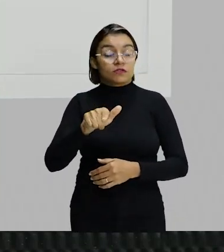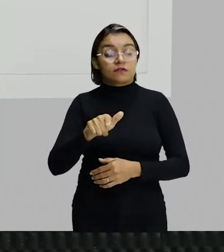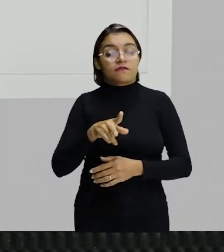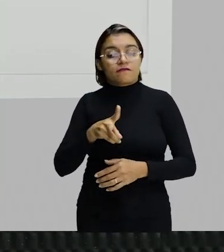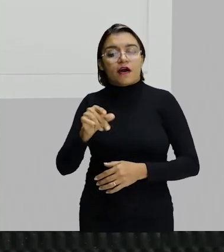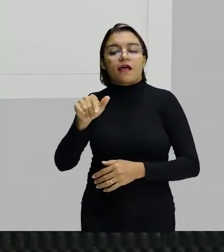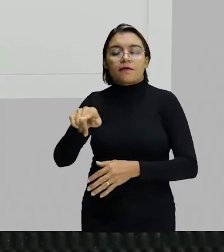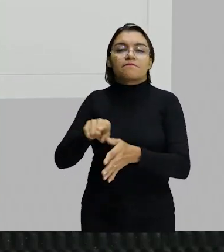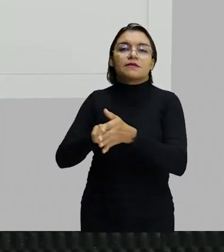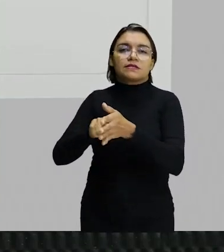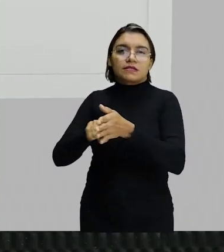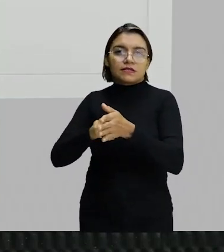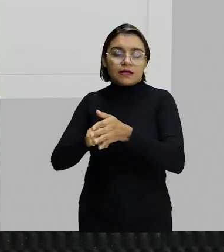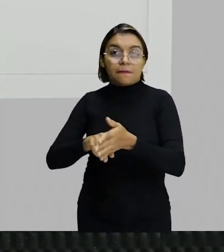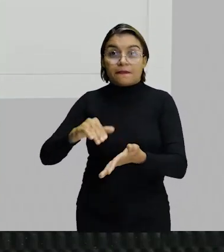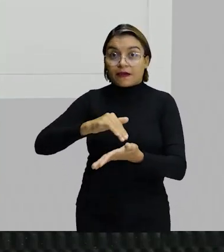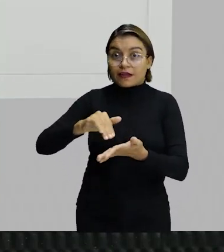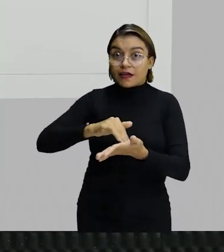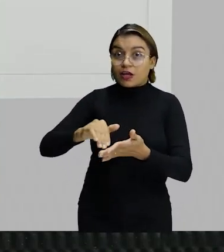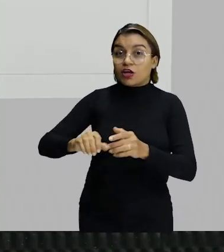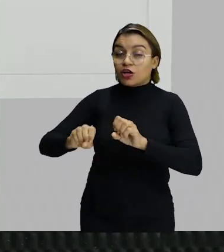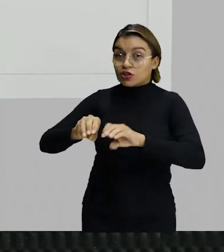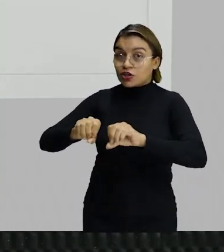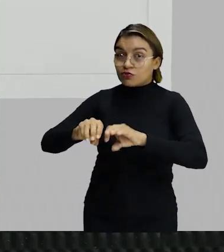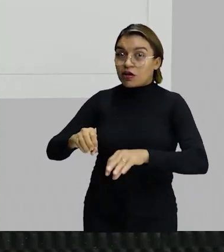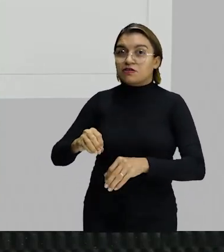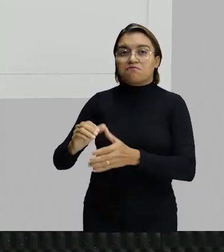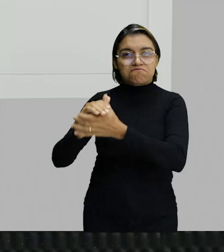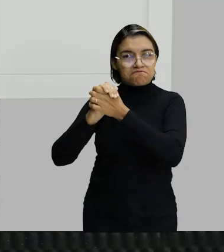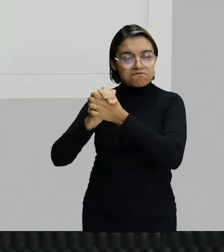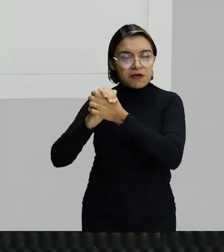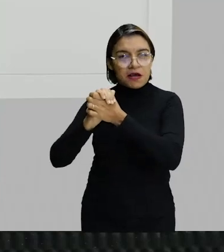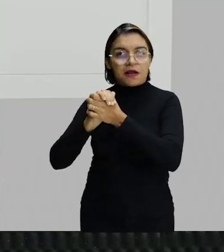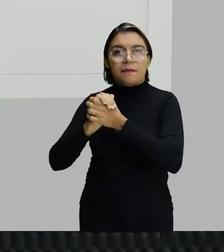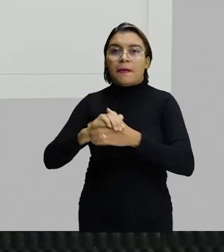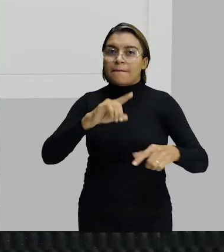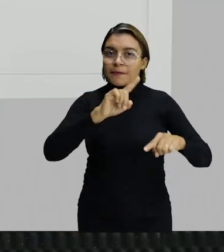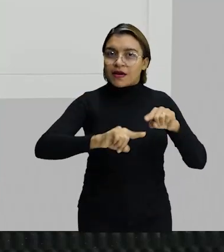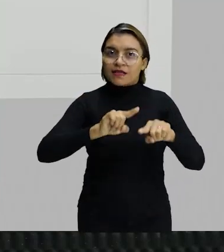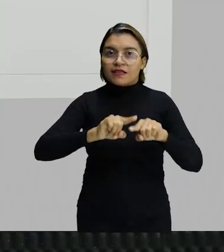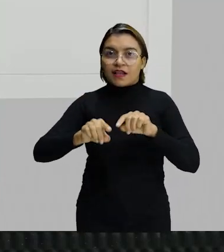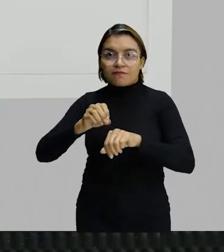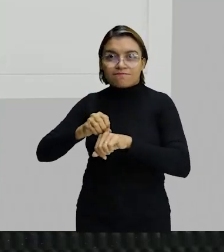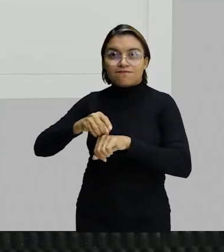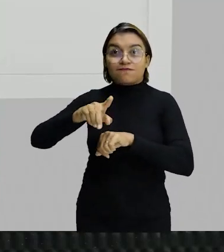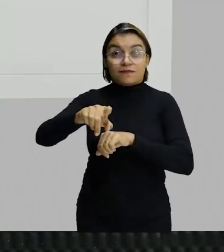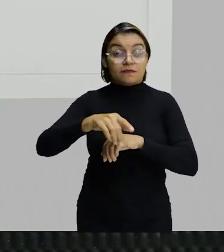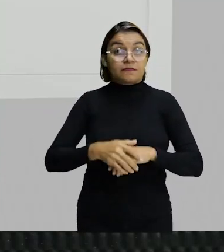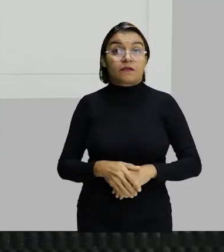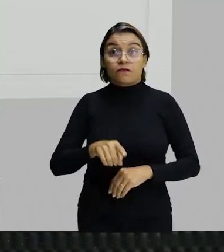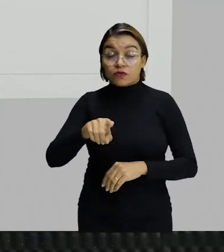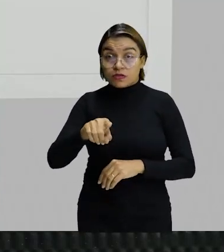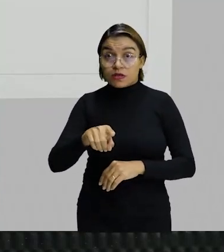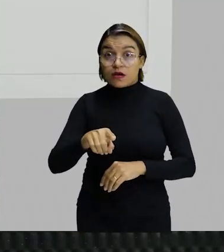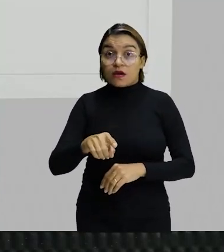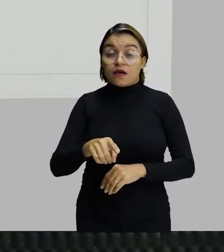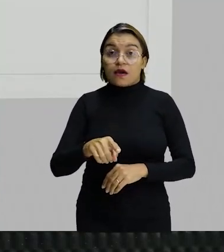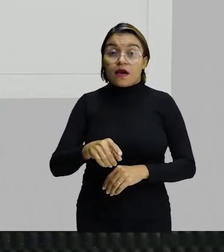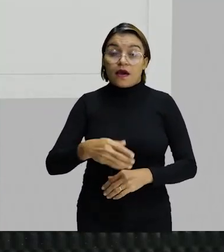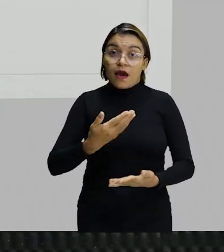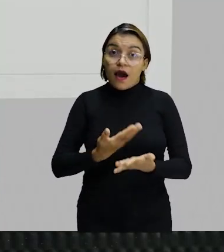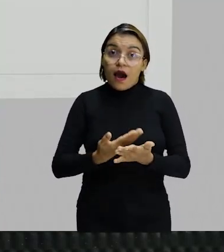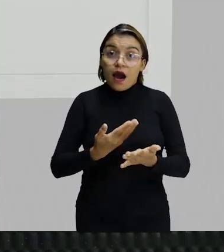de bola, nossa Secretaria de Educação está de parabéns em fornecer todo o tempo este material para que você, além da sua aula presencial, do seu